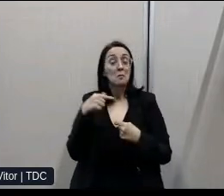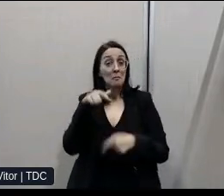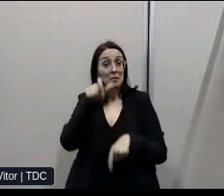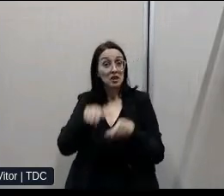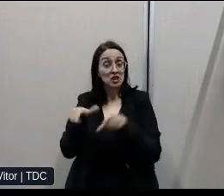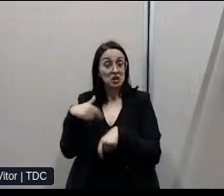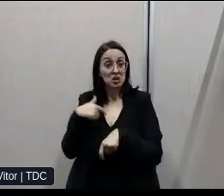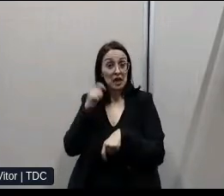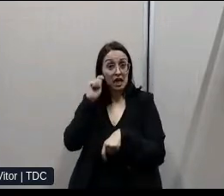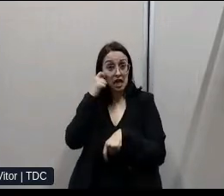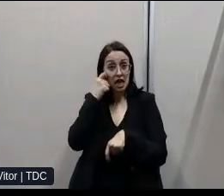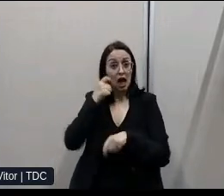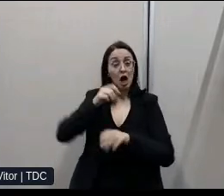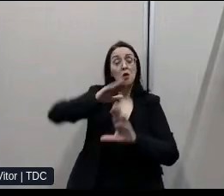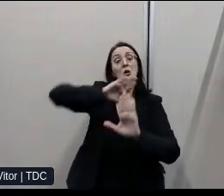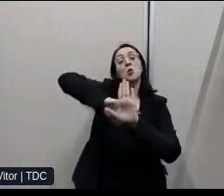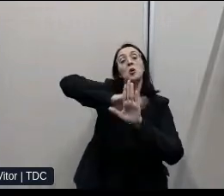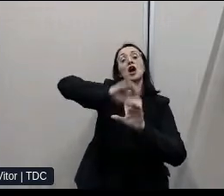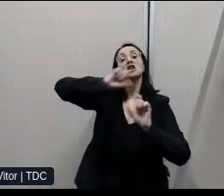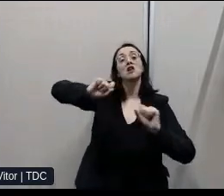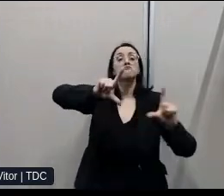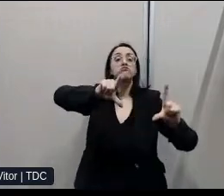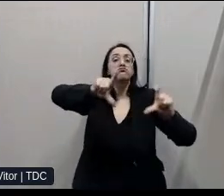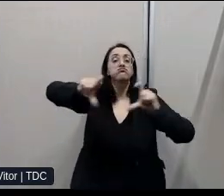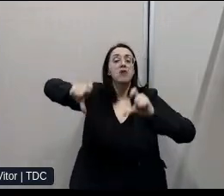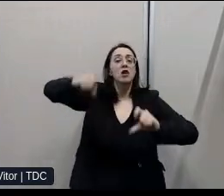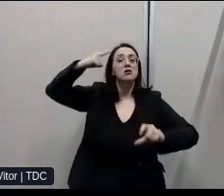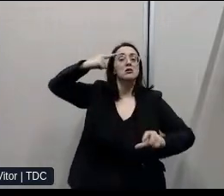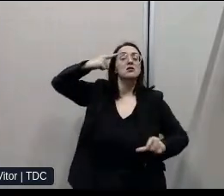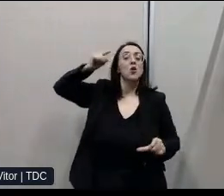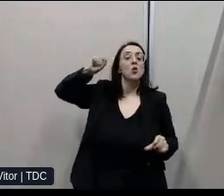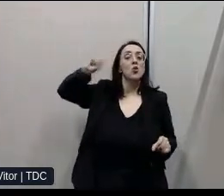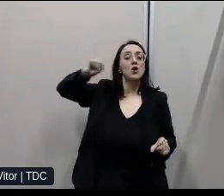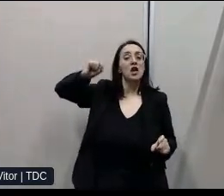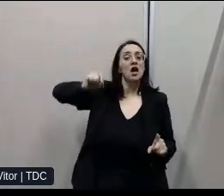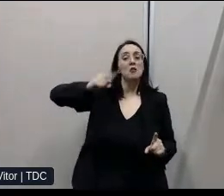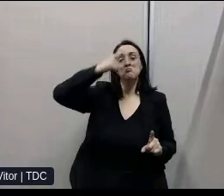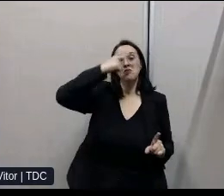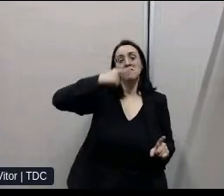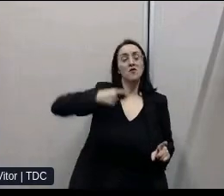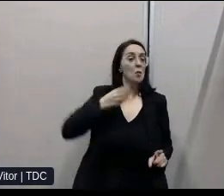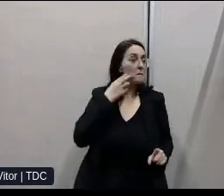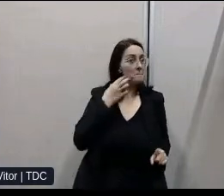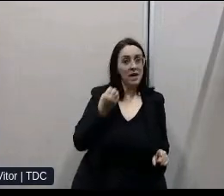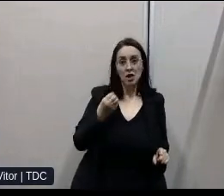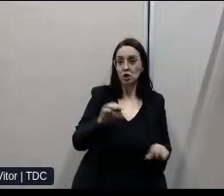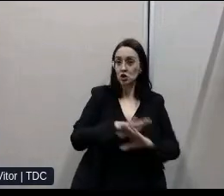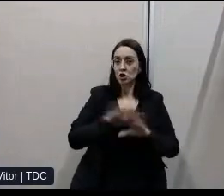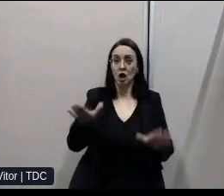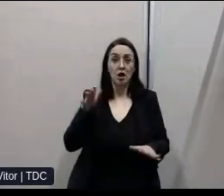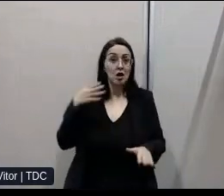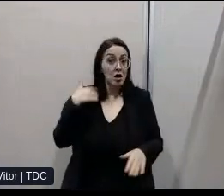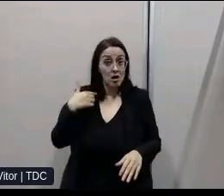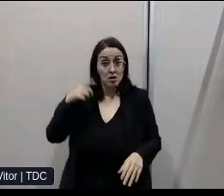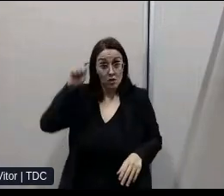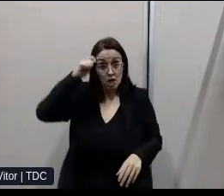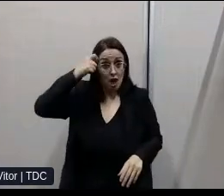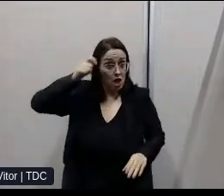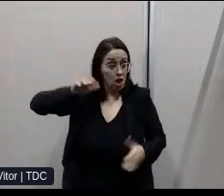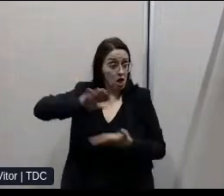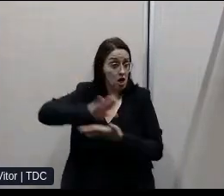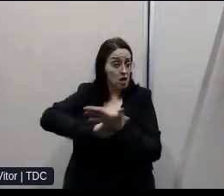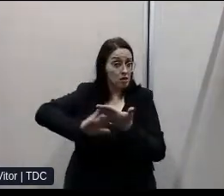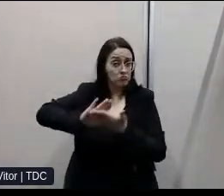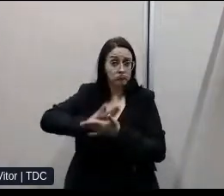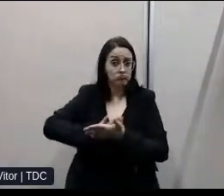envolvido no processo da criação dessa tecnologia estava preocupado só com um tipo de perfil de pessoa. E esse problema foi resolvido em